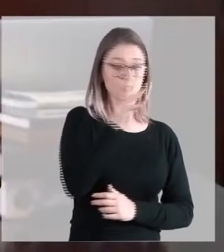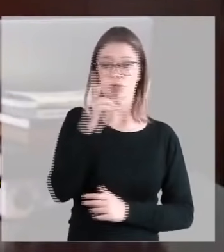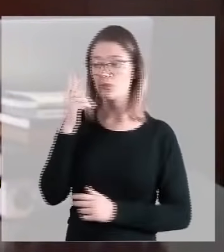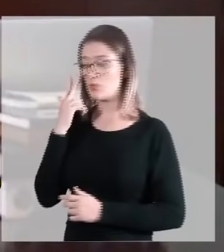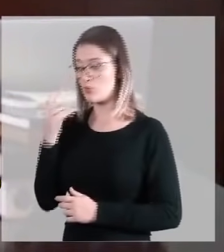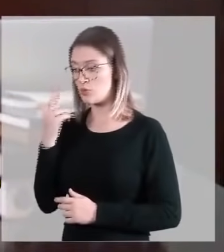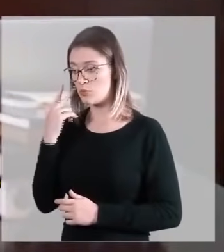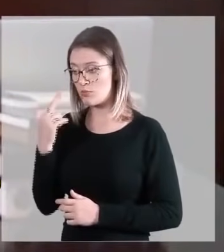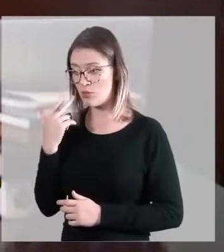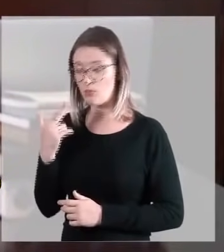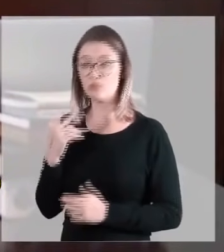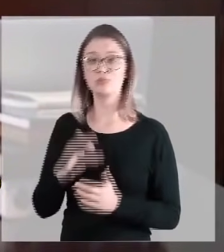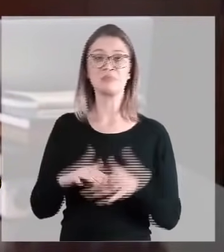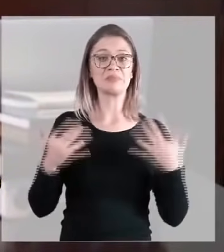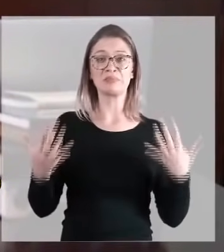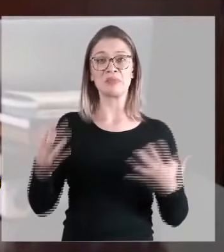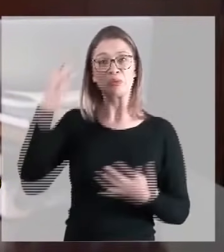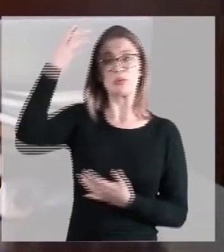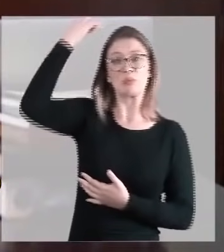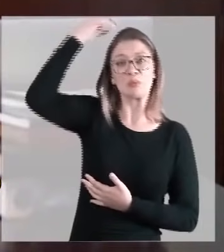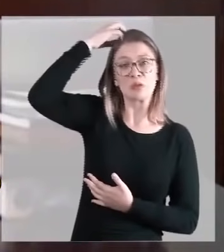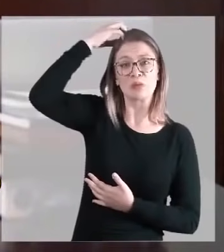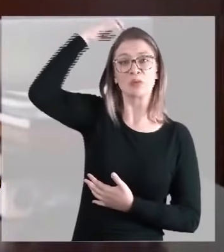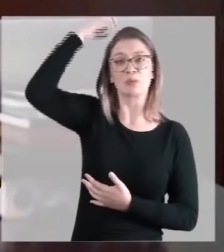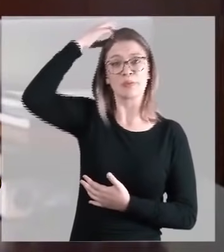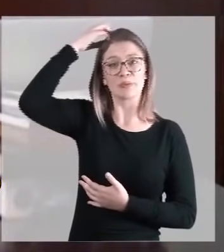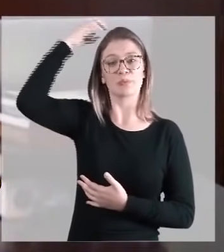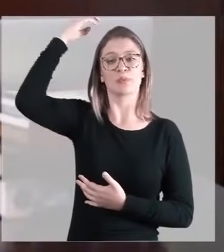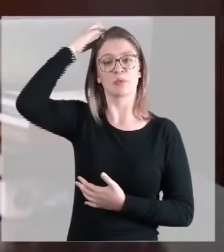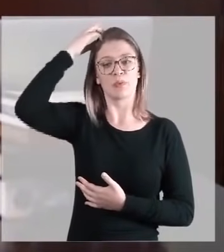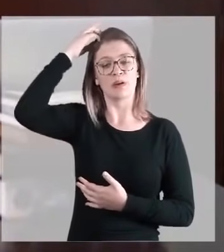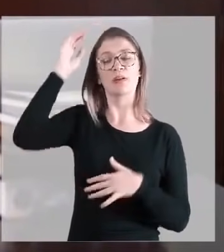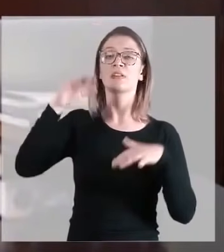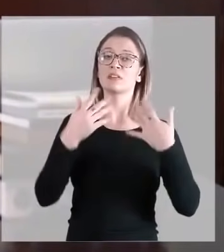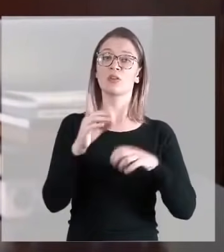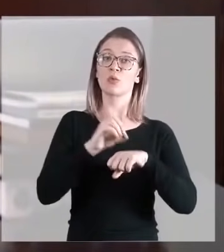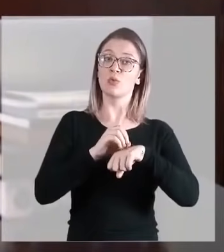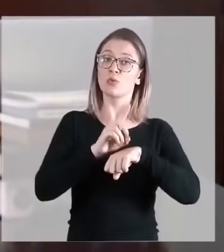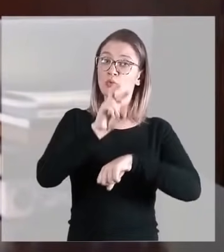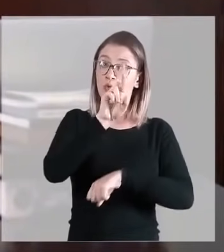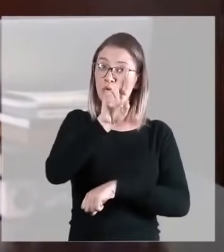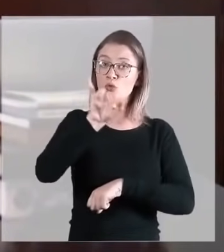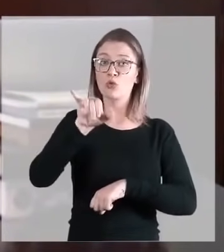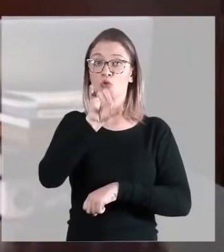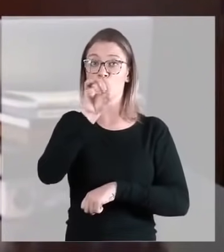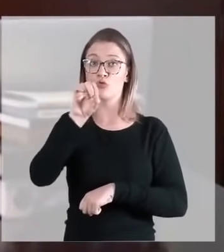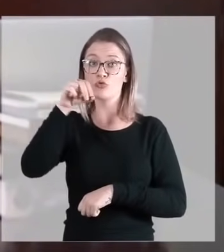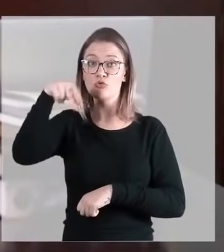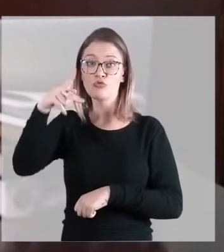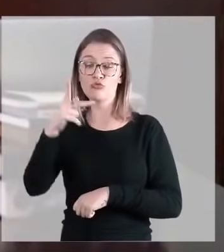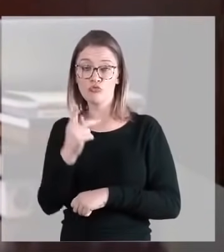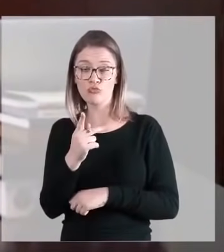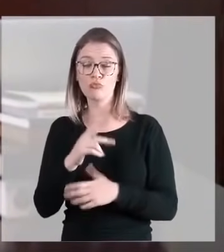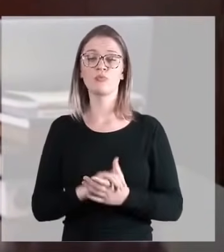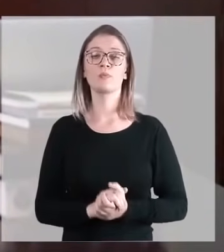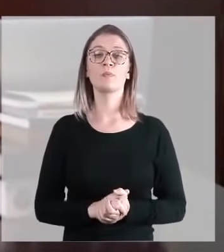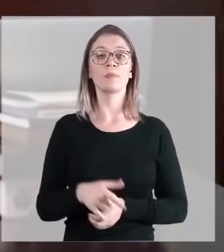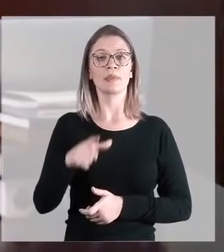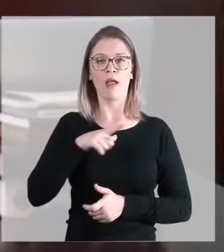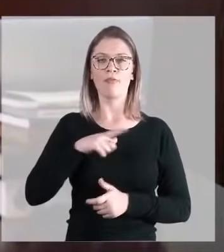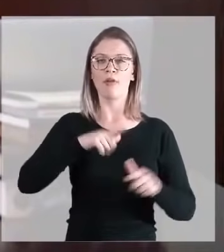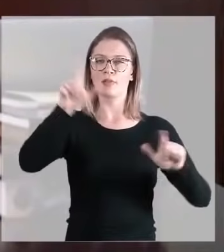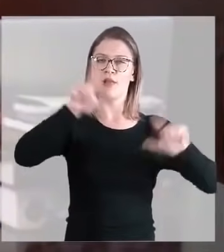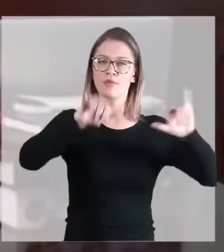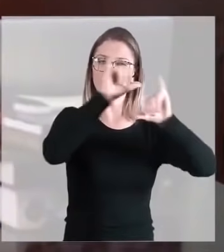se sentir culpada, até o momento que assistiu o Dr. John Money, que era bastante famoso, em um programa televisivo e teve a